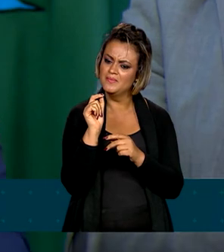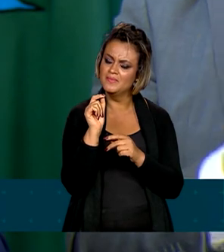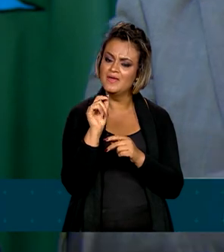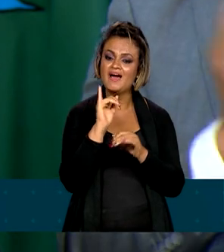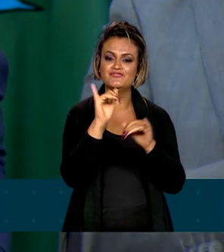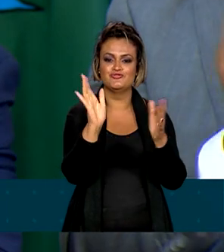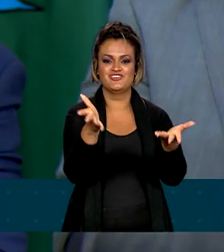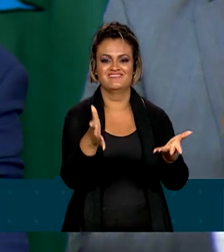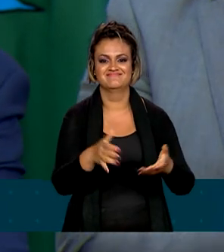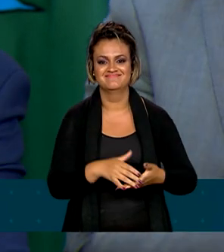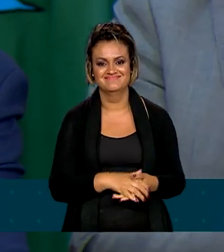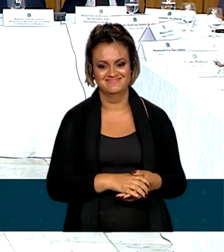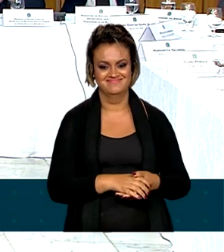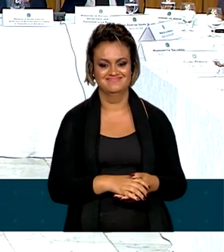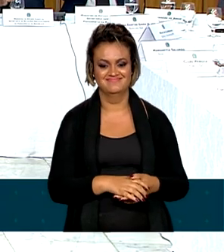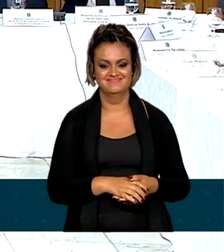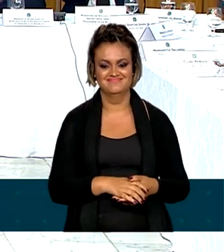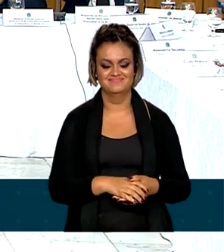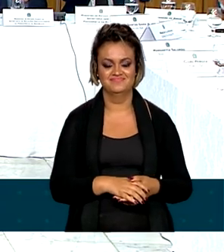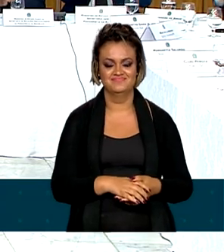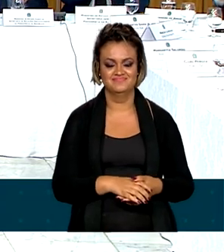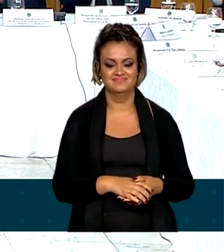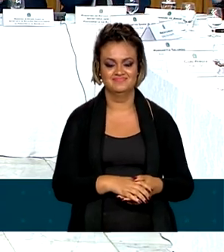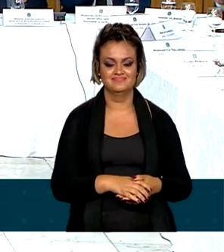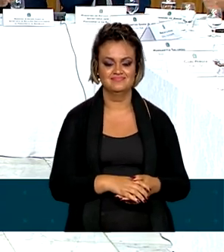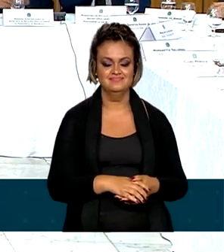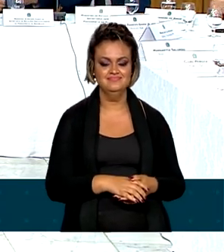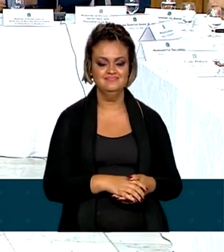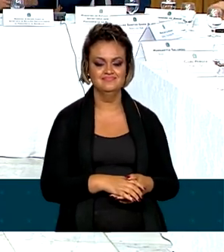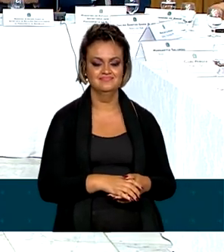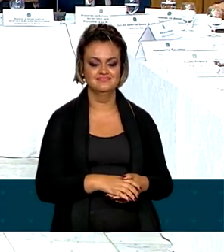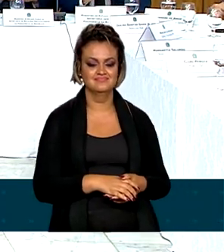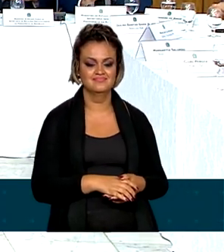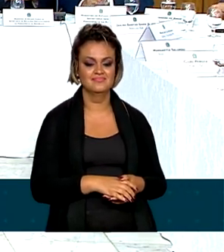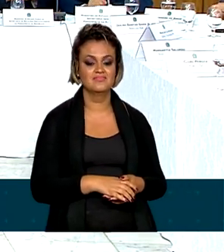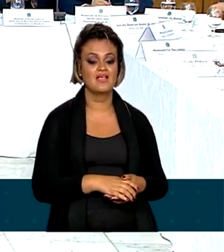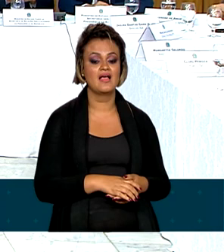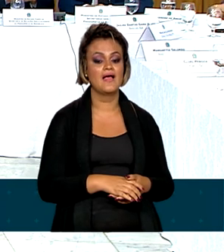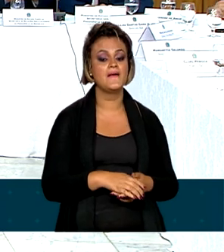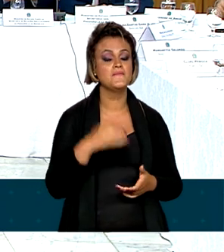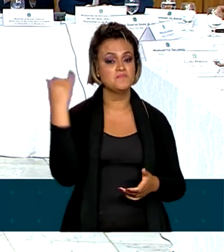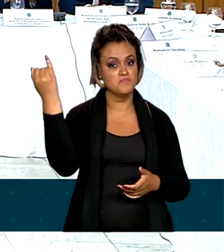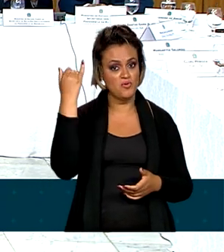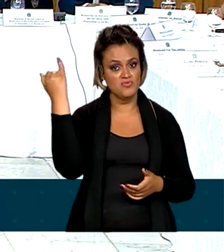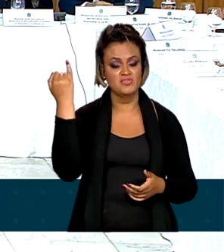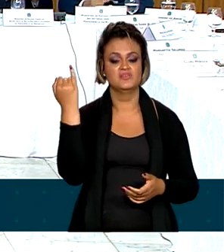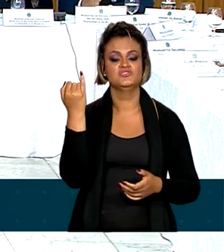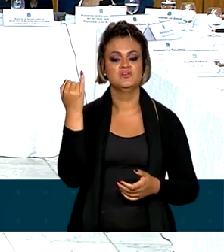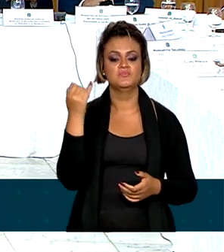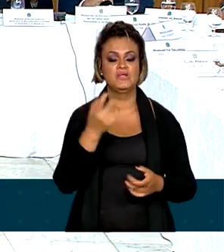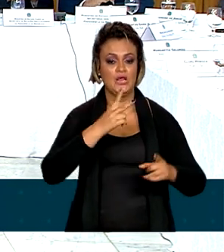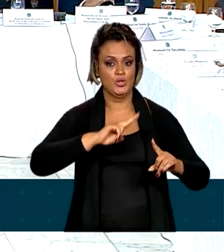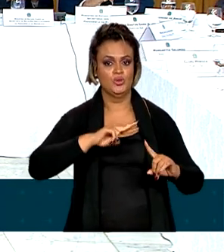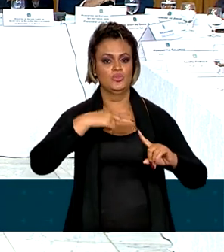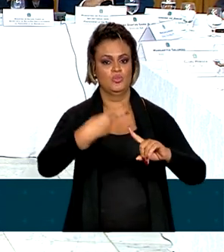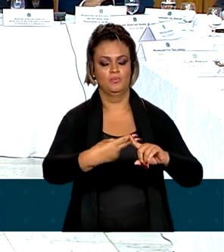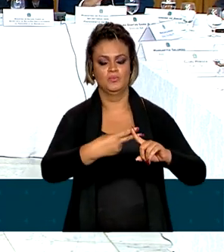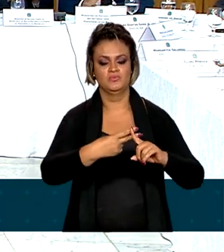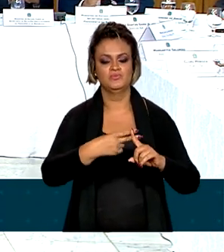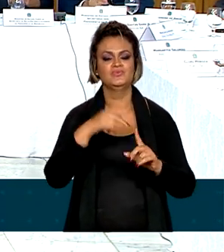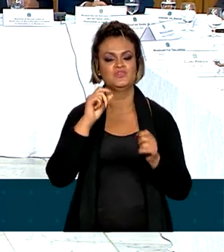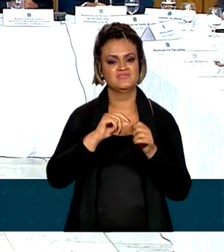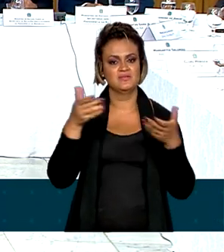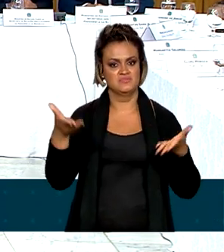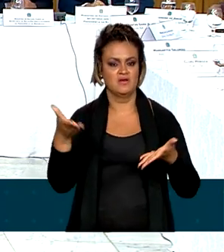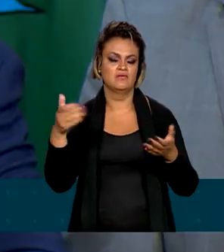porque... Então, é uma coisa importante, porque vai fazer o dobro do que nós